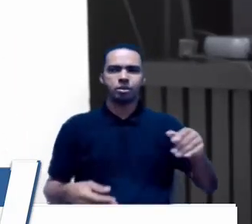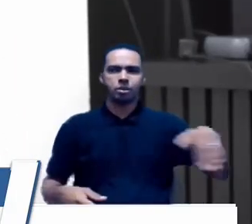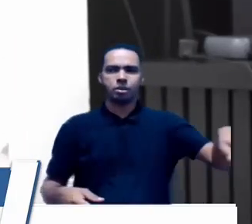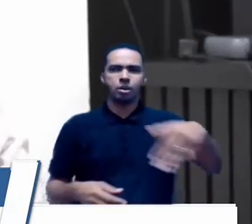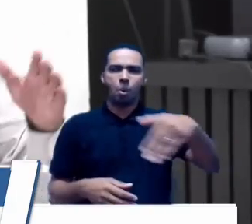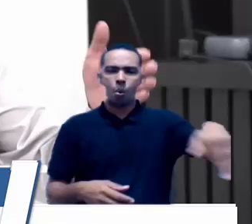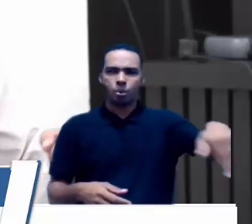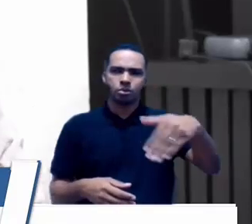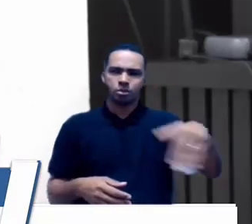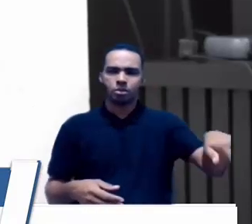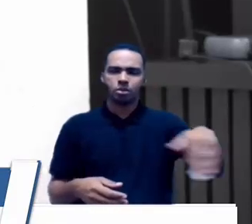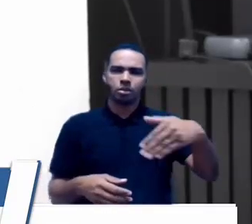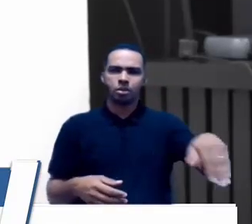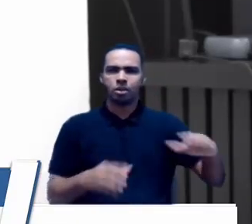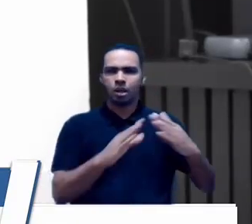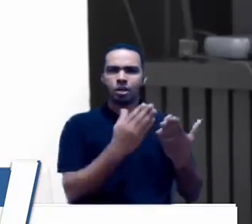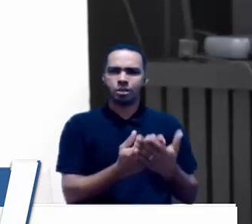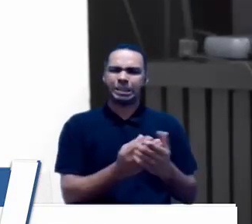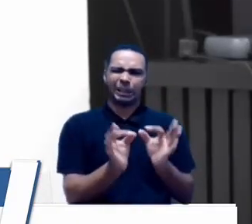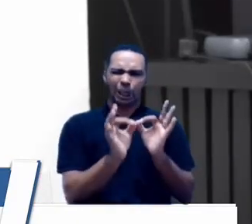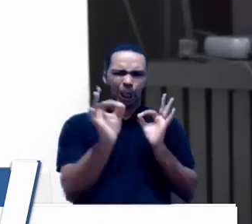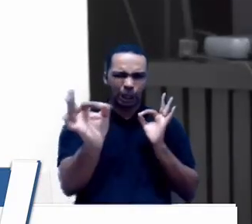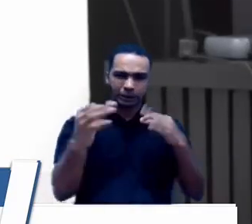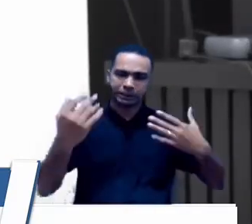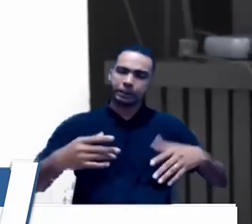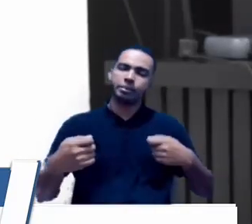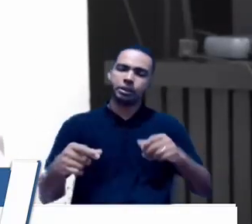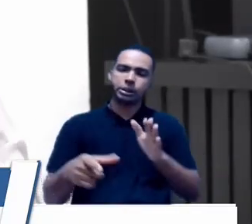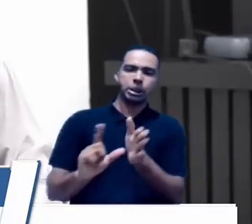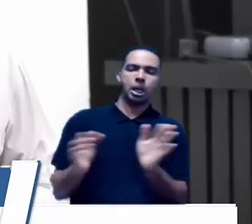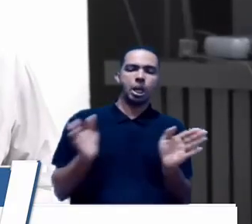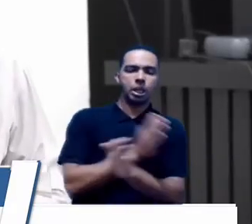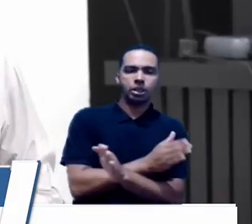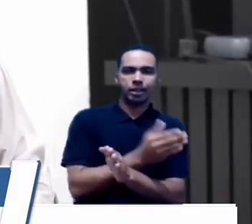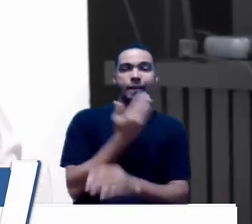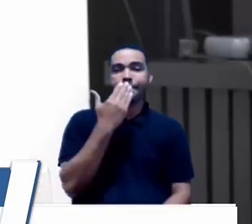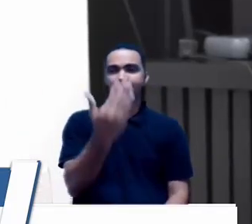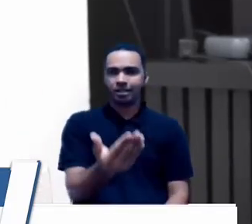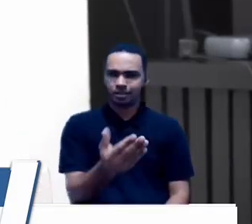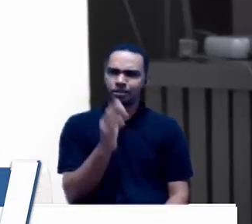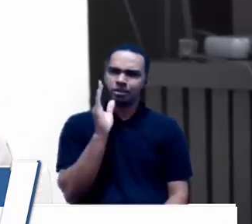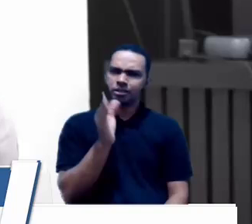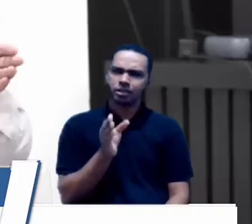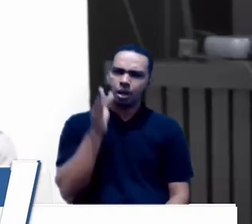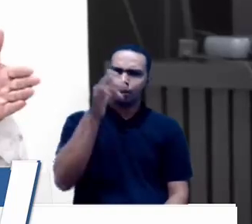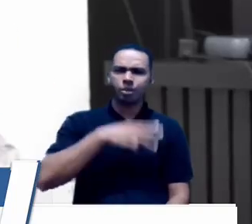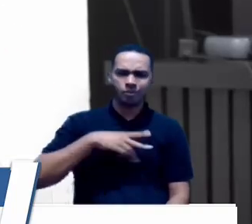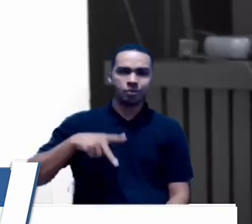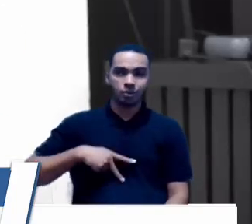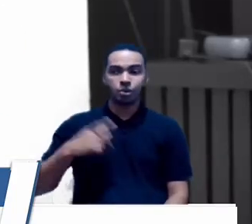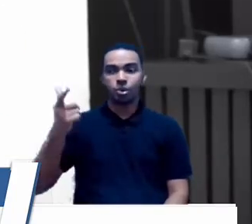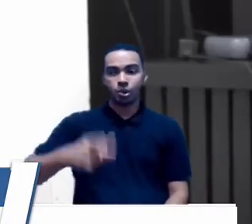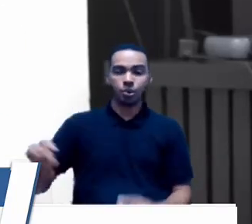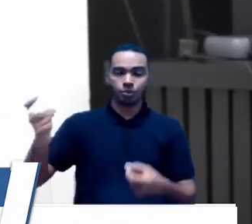mas é longe, sendo que pode cortar caminho. Então a gente pede aí, eu já fui no Ministério Público, vou voltar de novo, porque essa rua